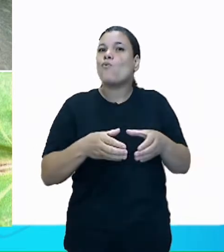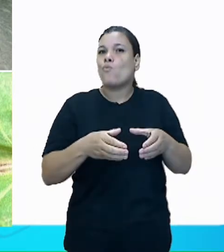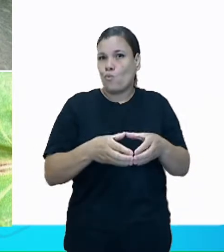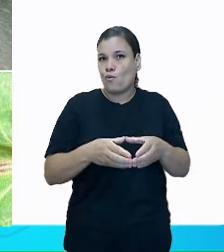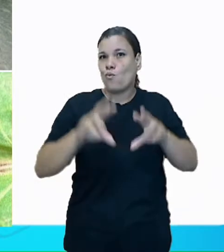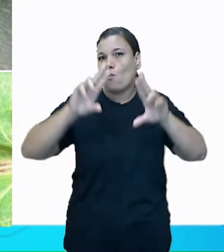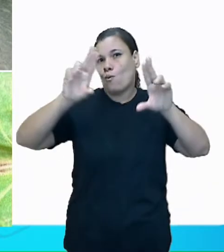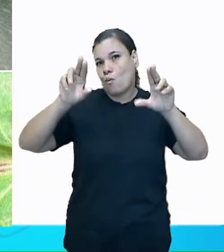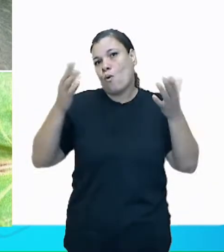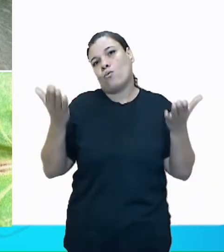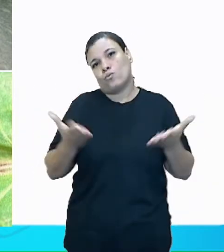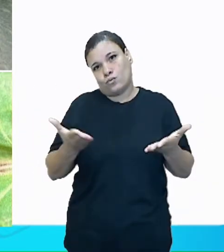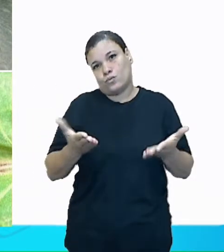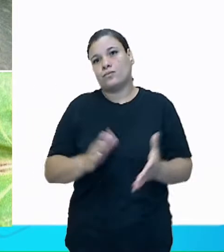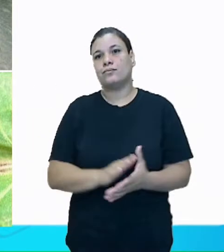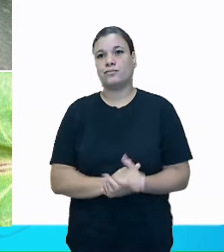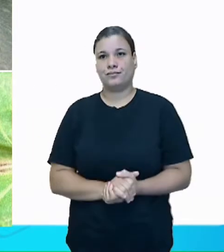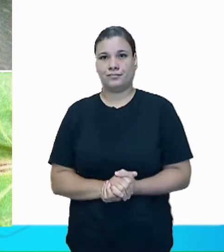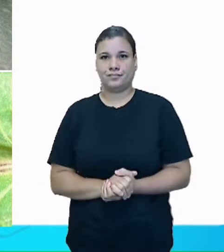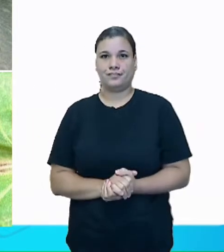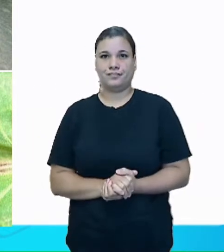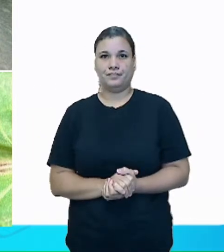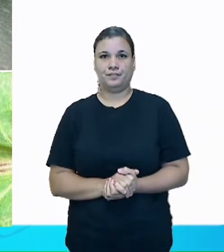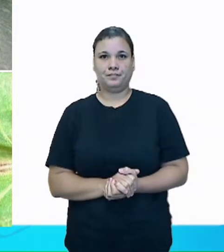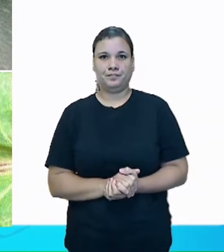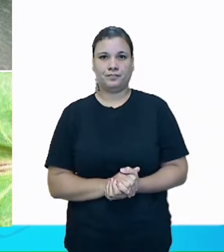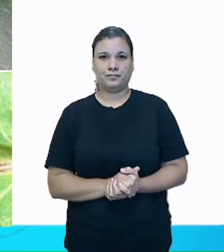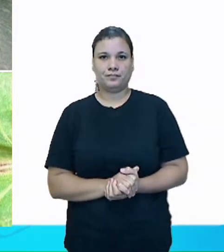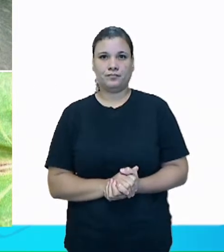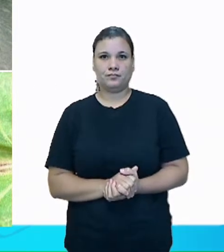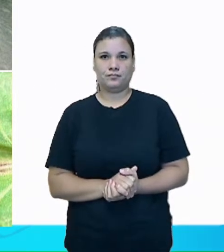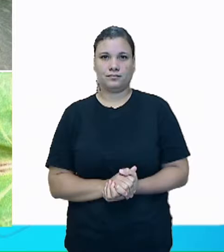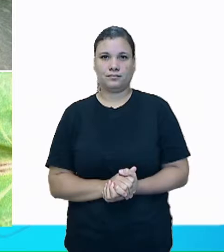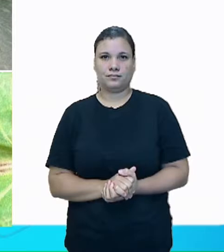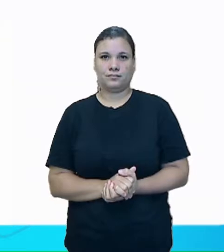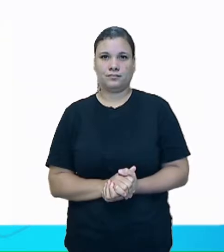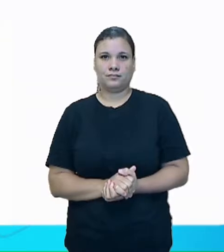filo Artrópoda. Bom,